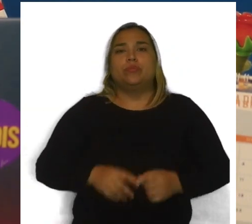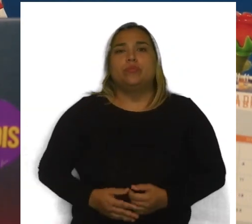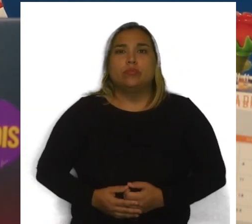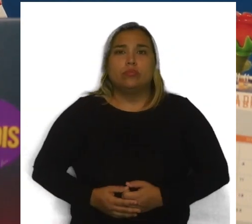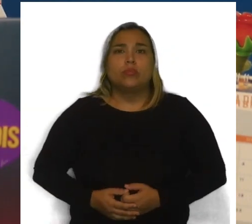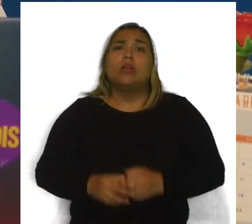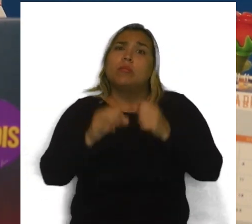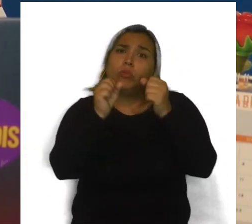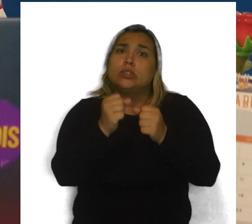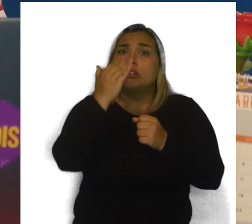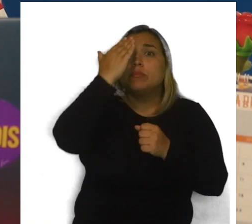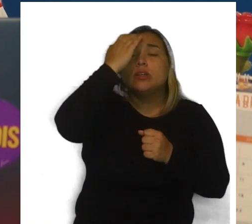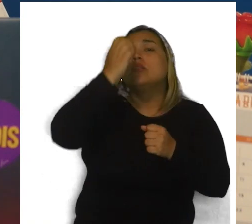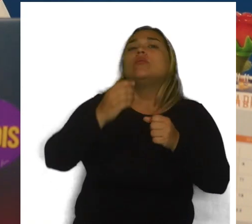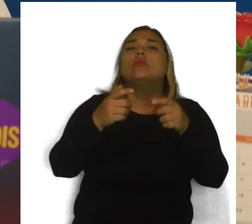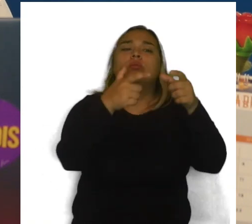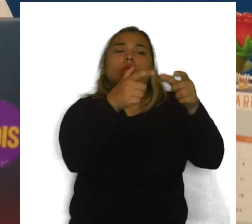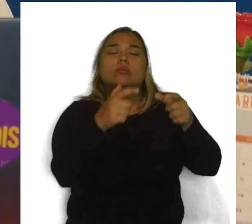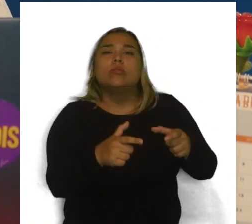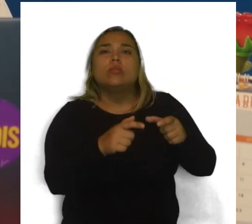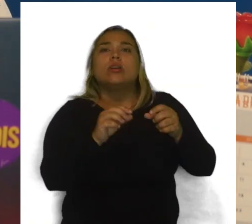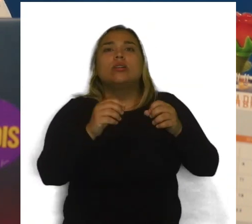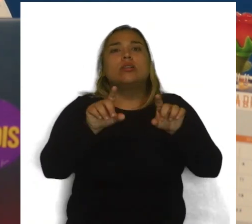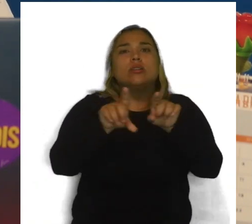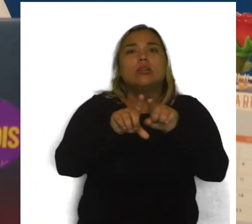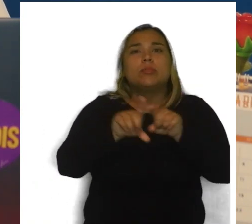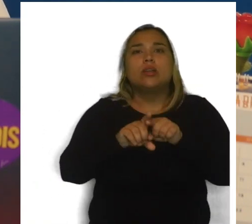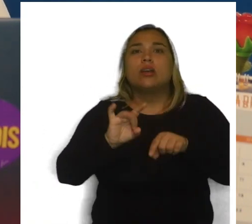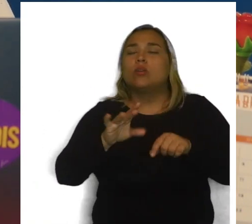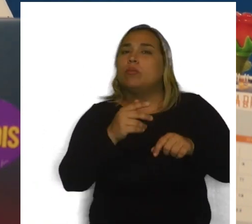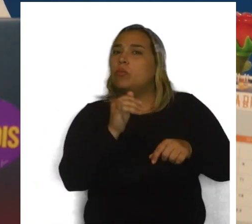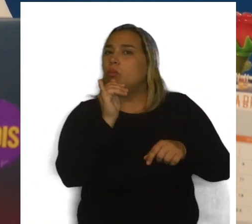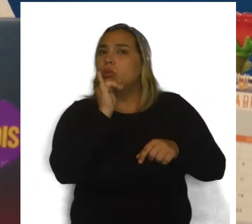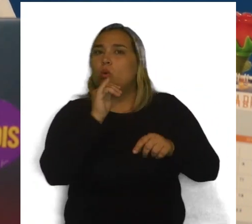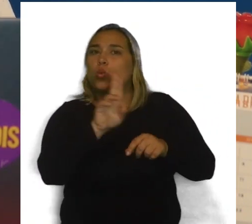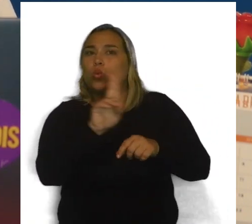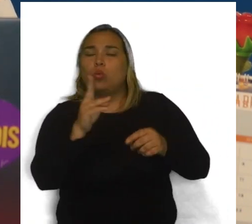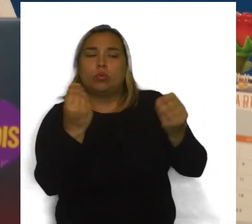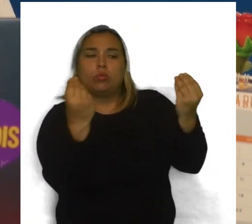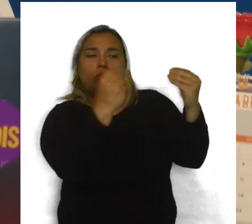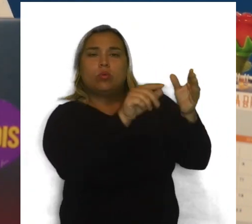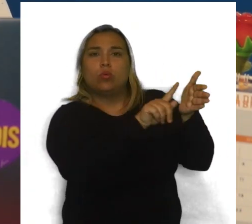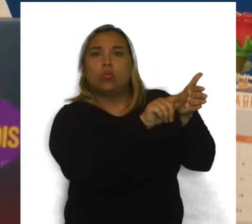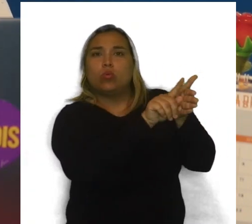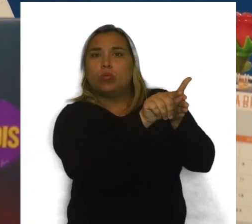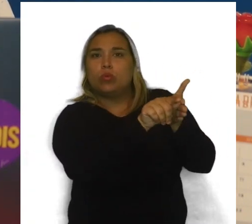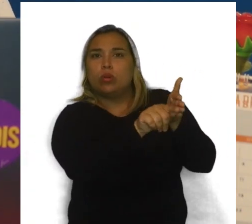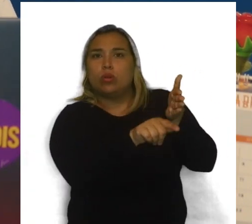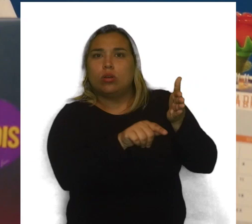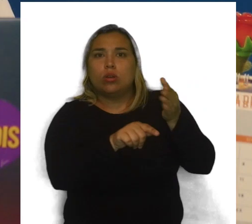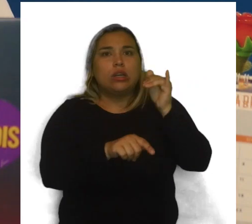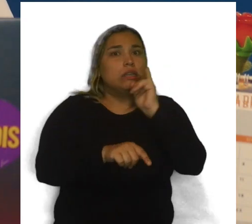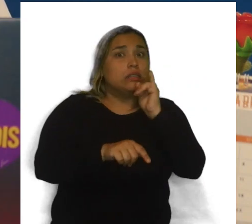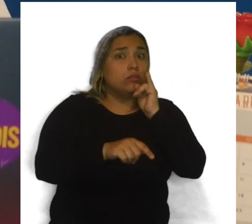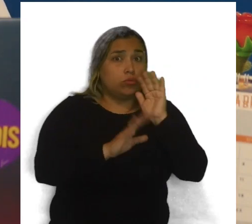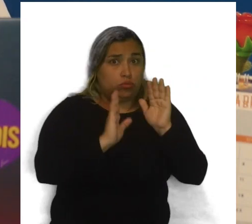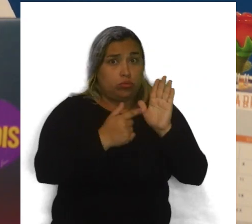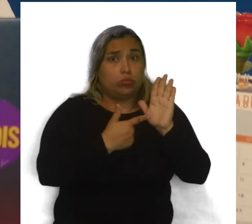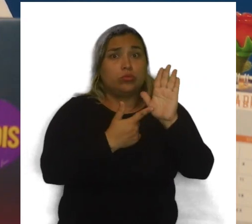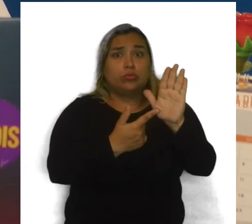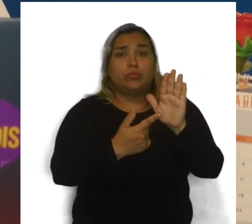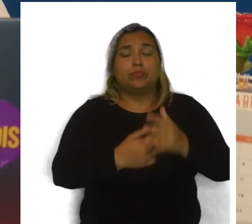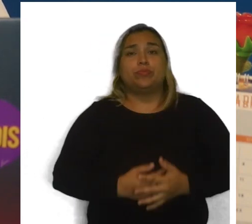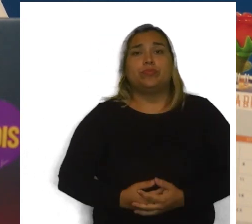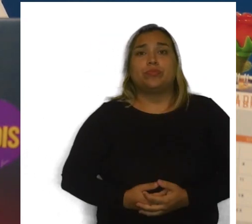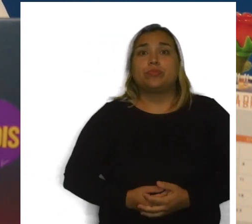a classificação da organização jogando o nome dela no Google, por exemplo, como nos exercícios de pesquisas iniciais que já falamos.